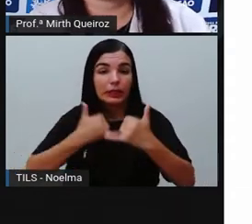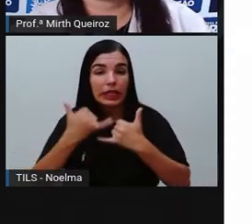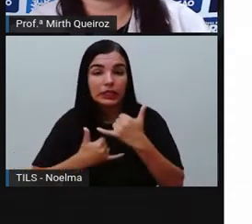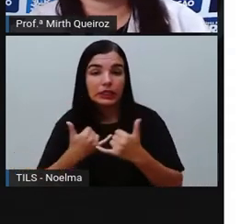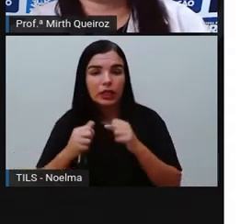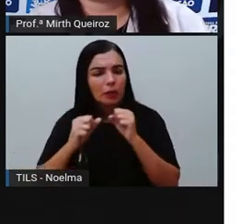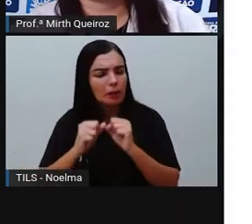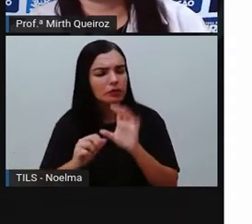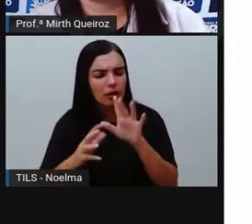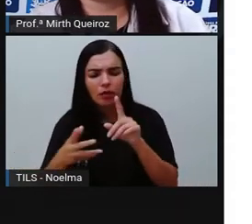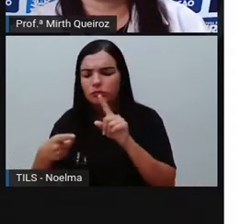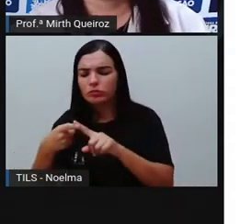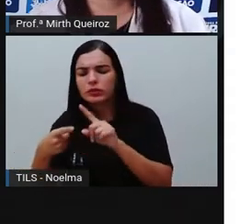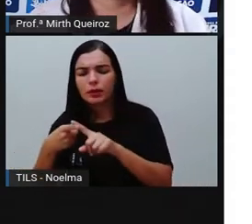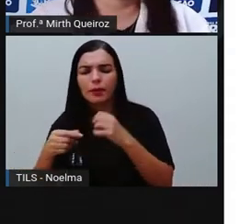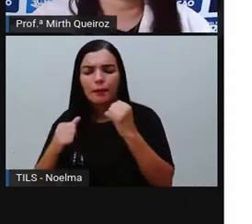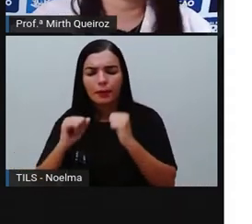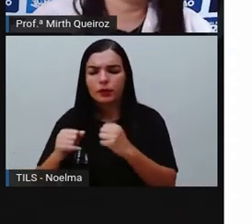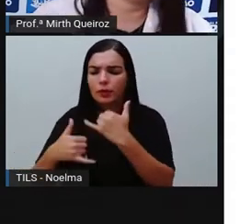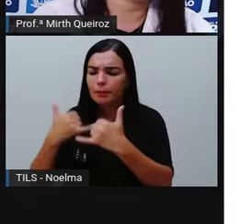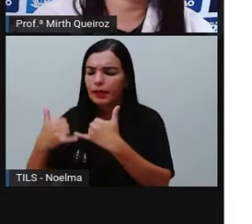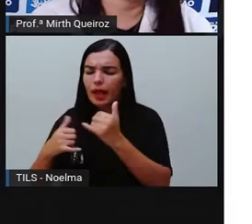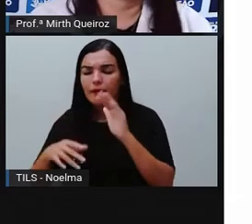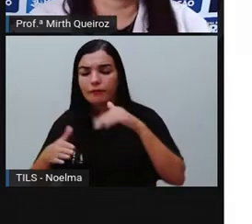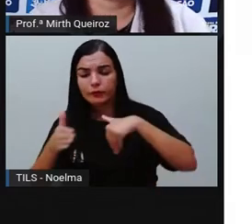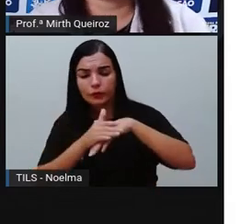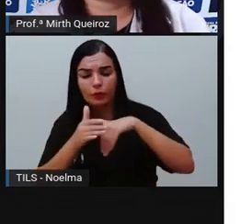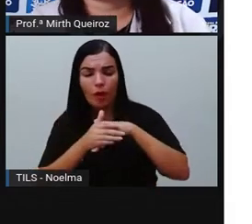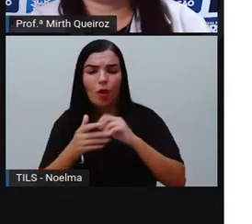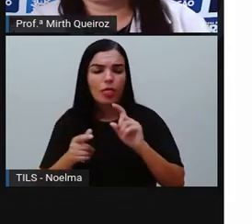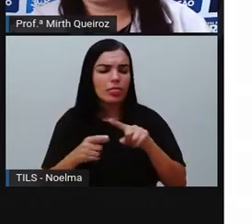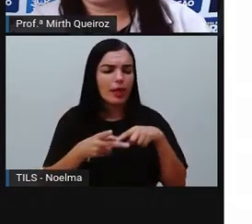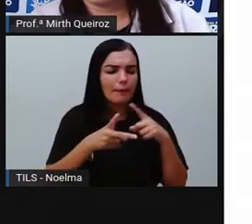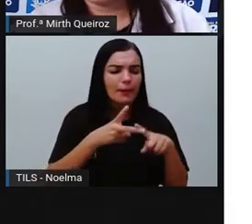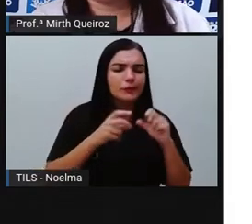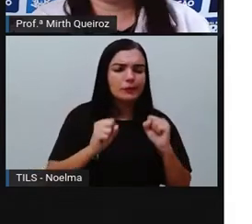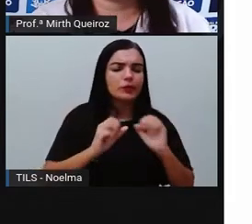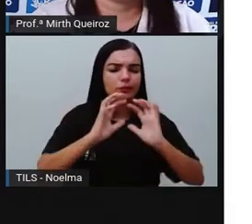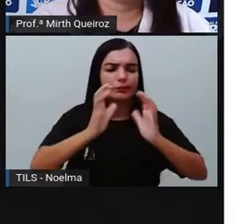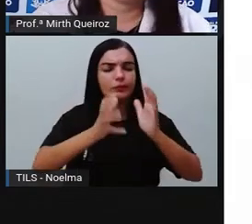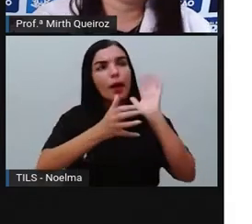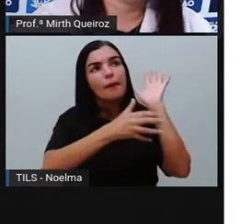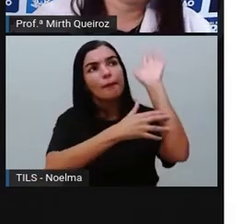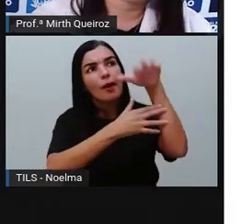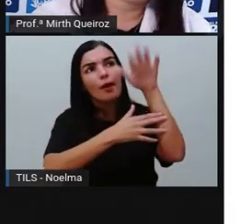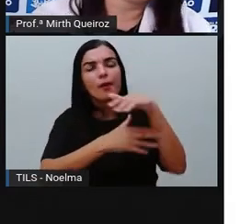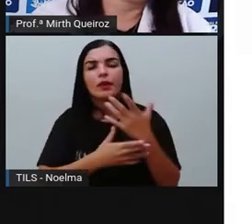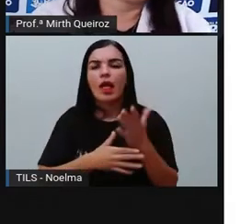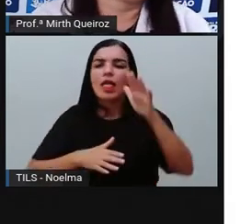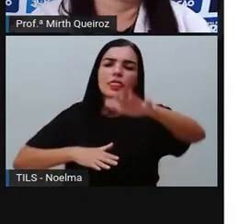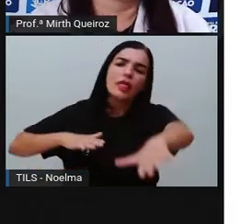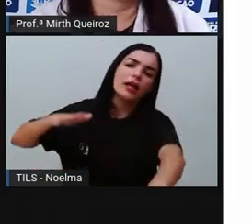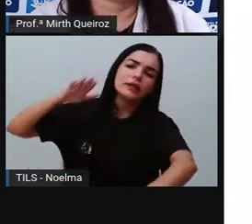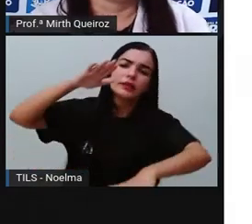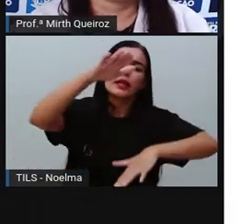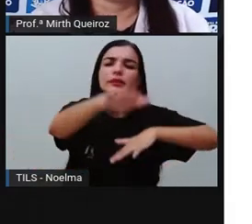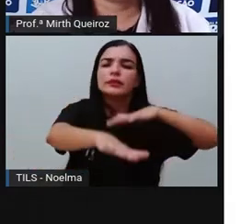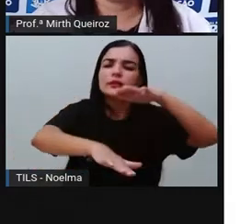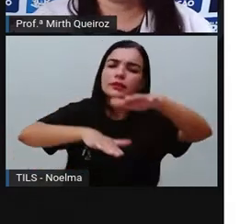depois ela pode testar o vôlei, jogar peteca, fazer natação, pular corda,